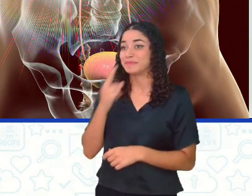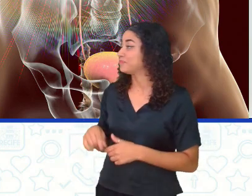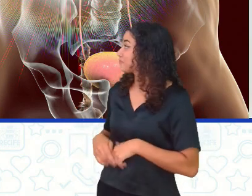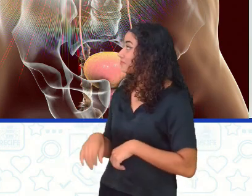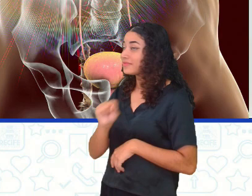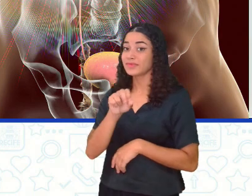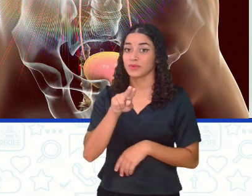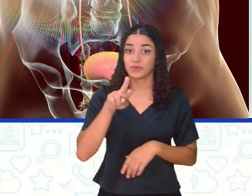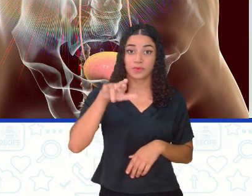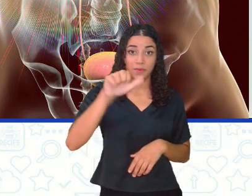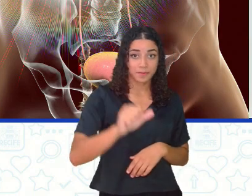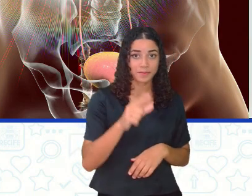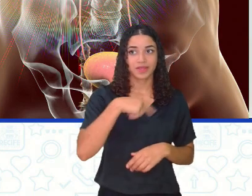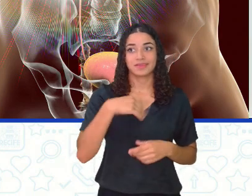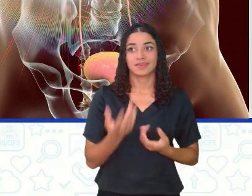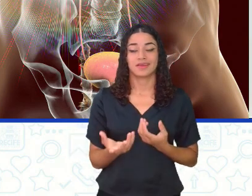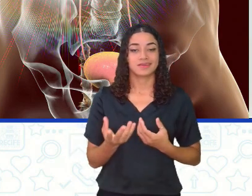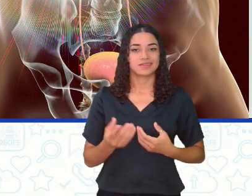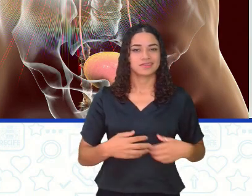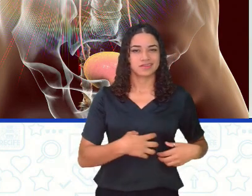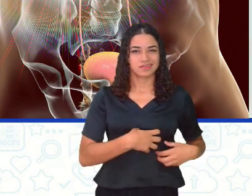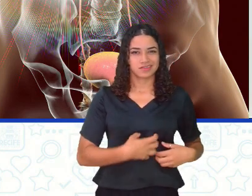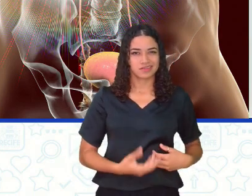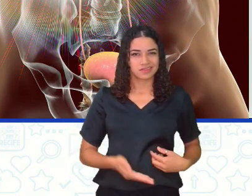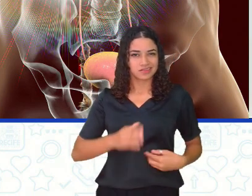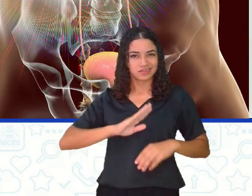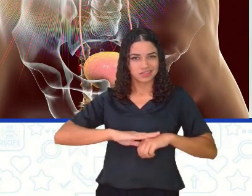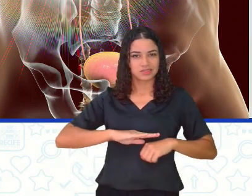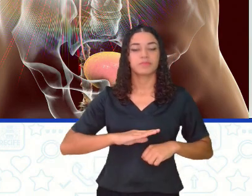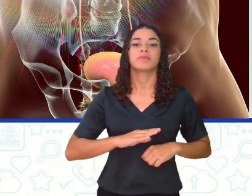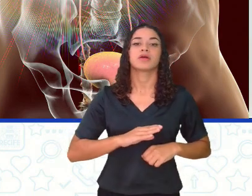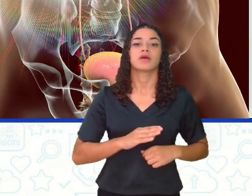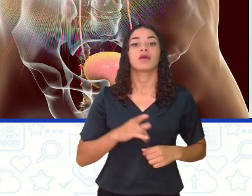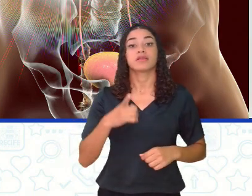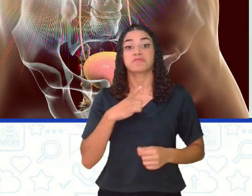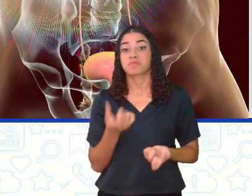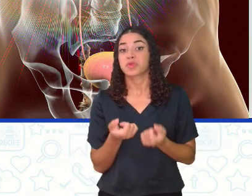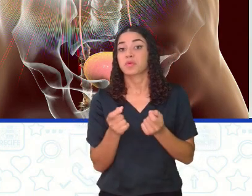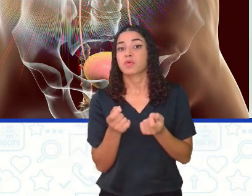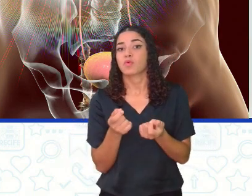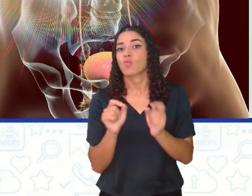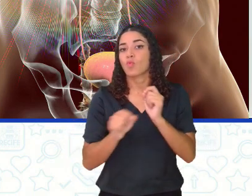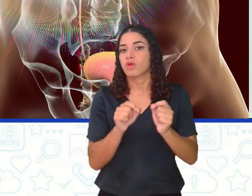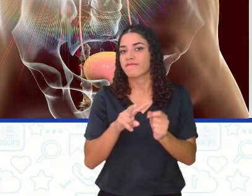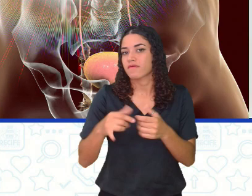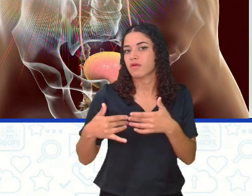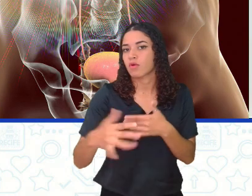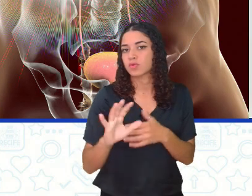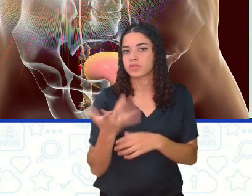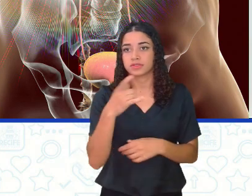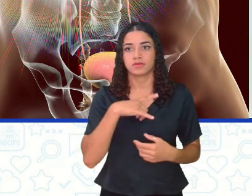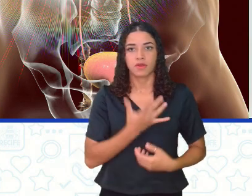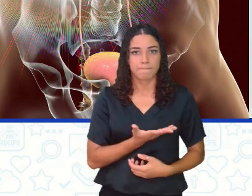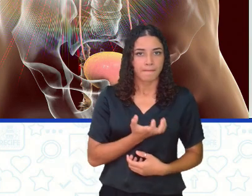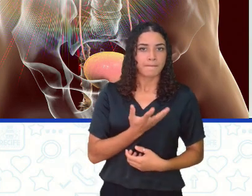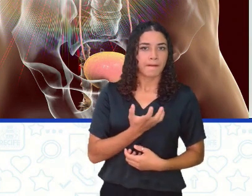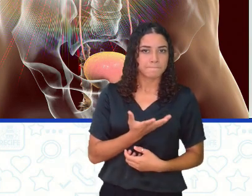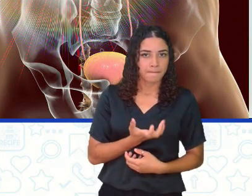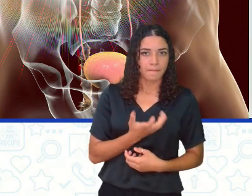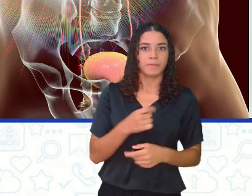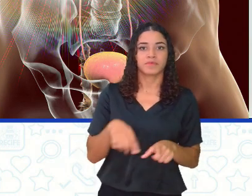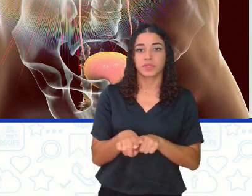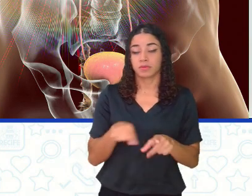estão localizadas acima dos nossos rins. E vamos ver aí os efeitos da adrenalina, taquicardia,